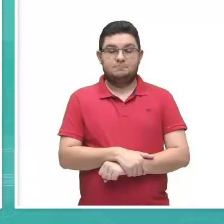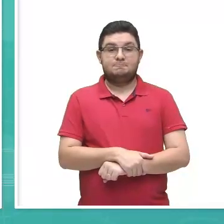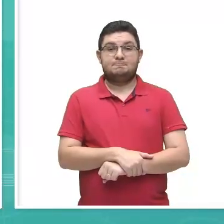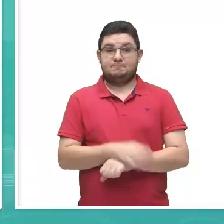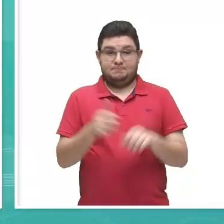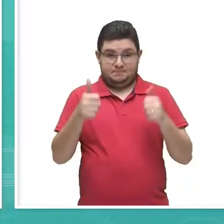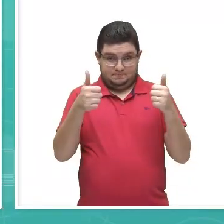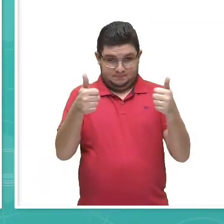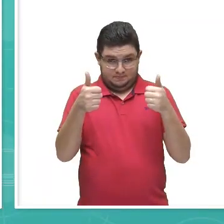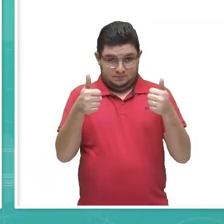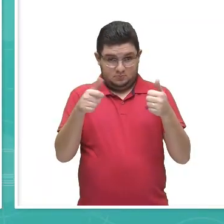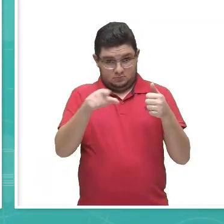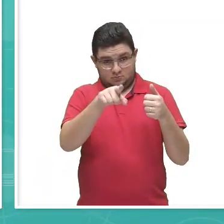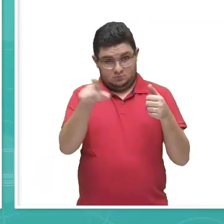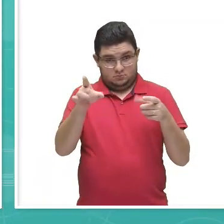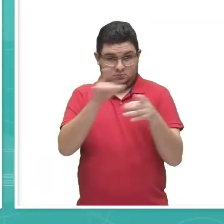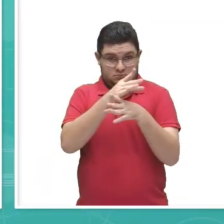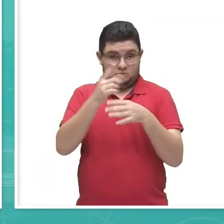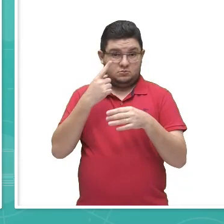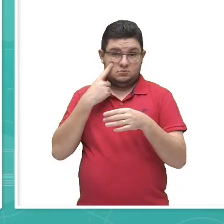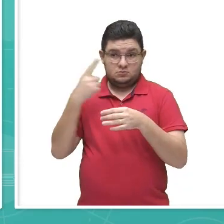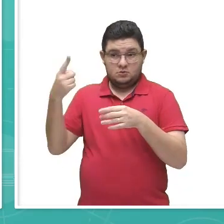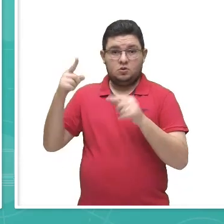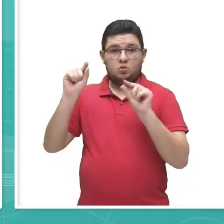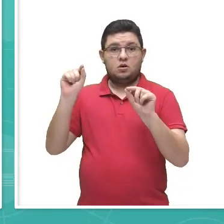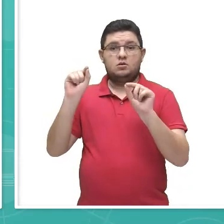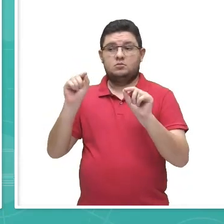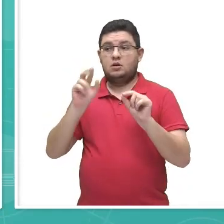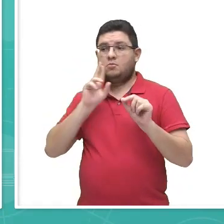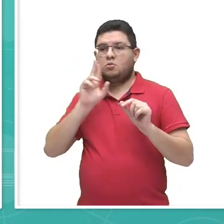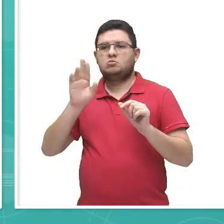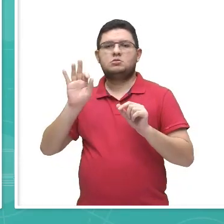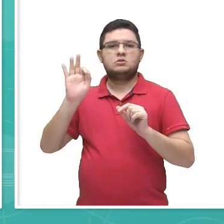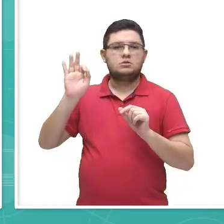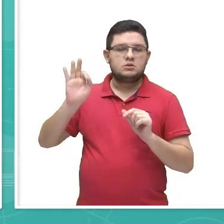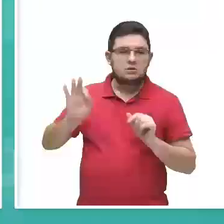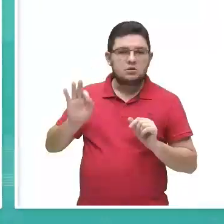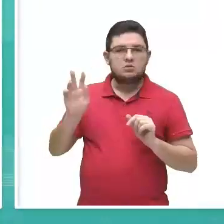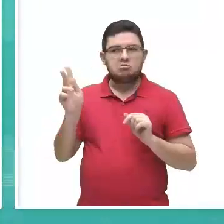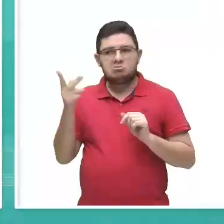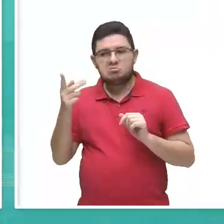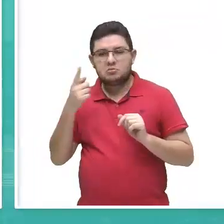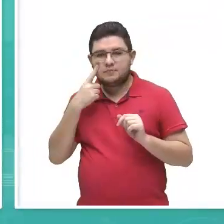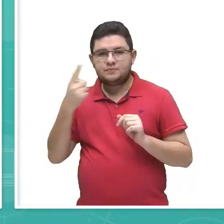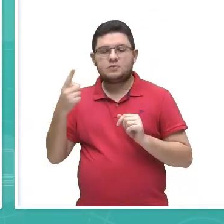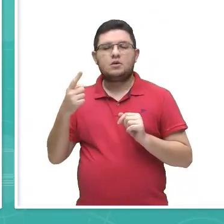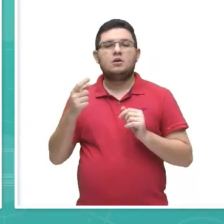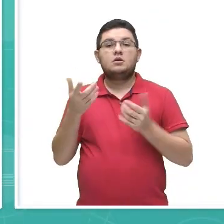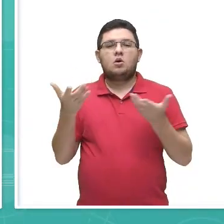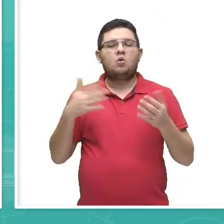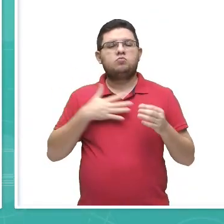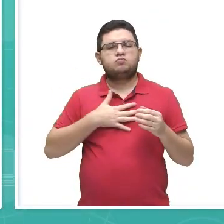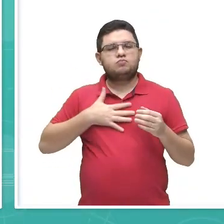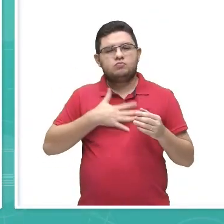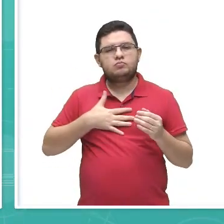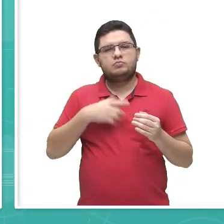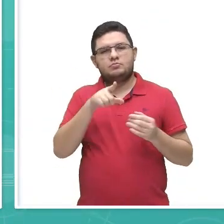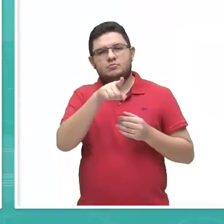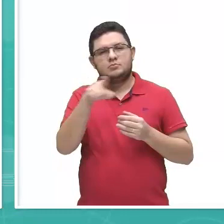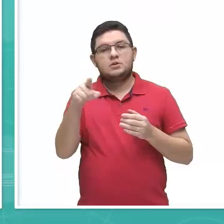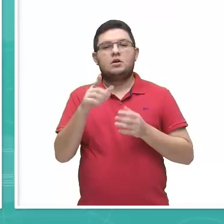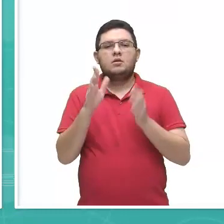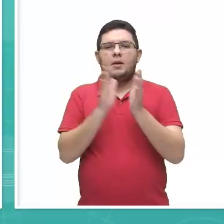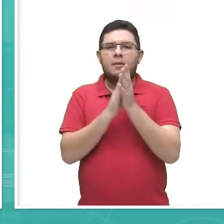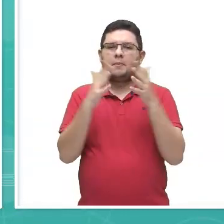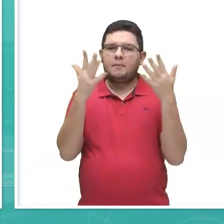E aí, prontos para nós vermos a nossa resposta? Olha só, estou gostando, congratulations aos students que estão participando, não é? A